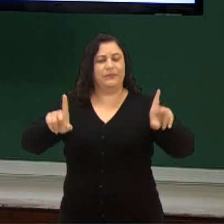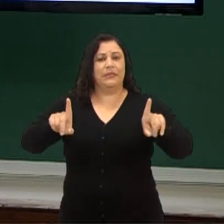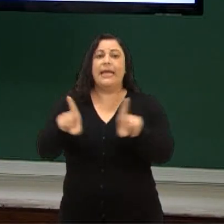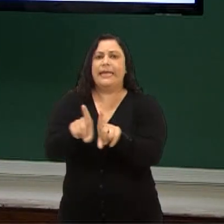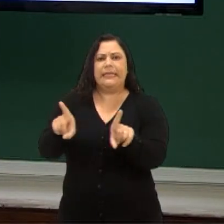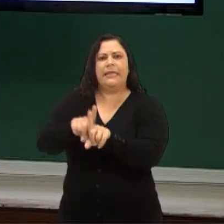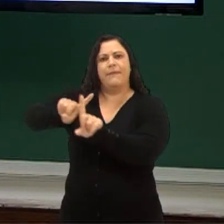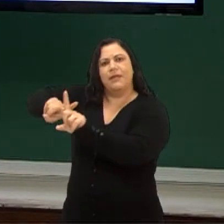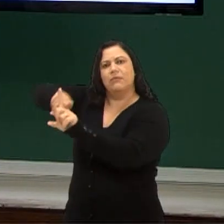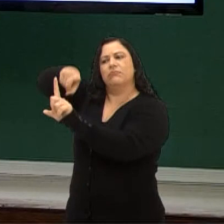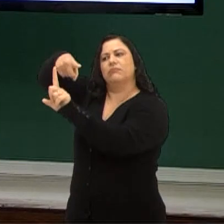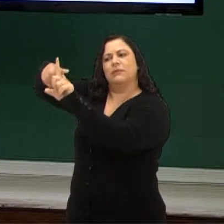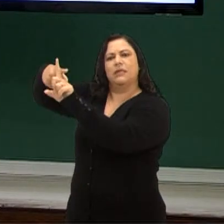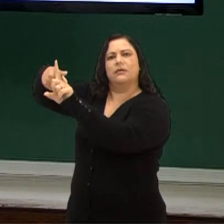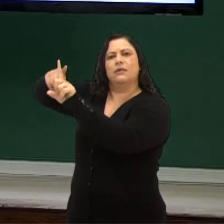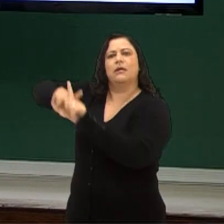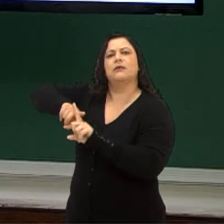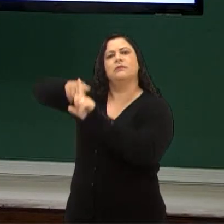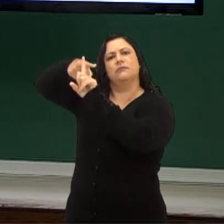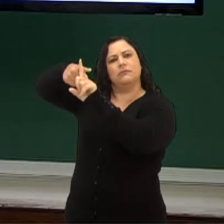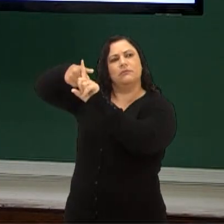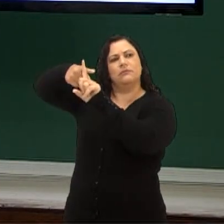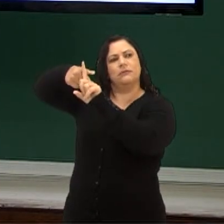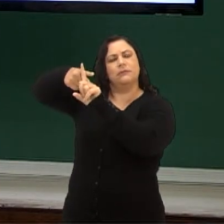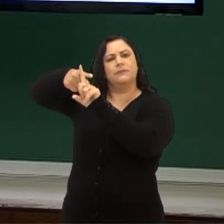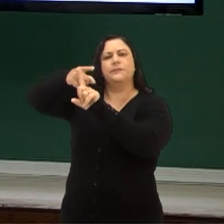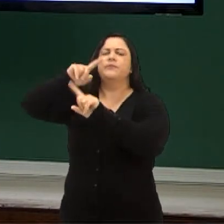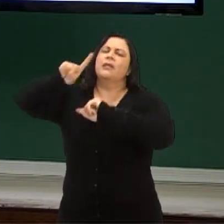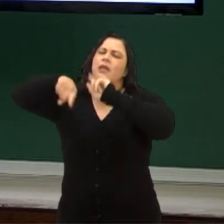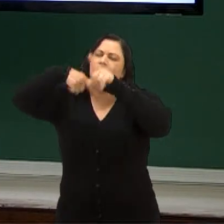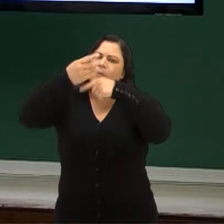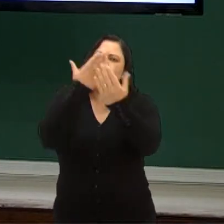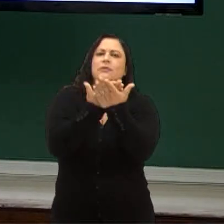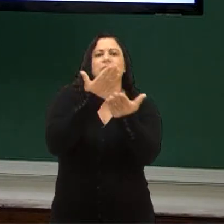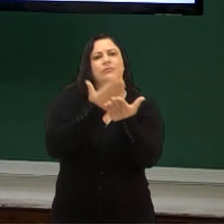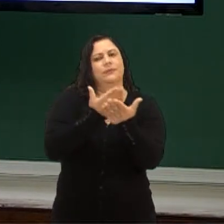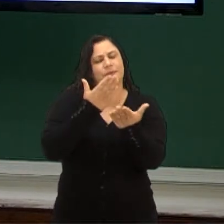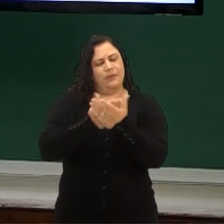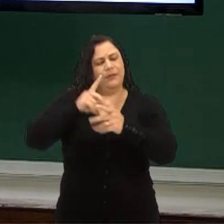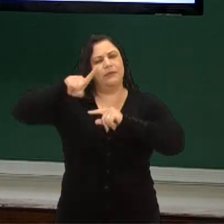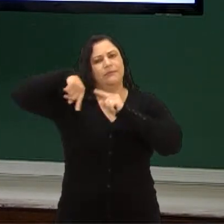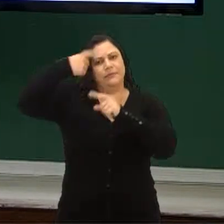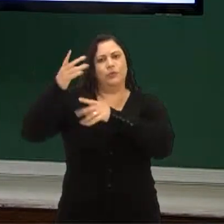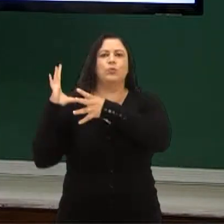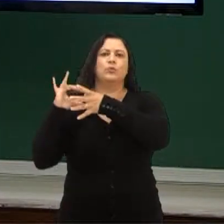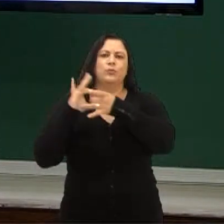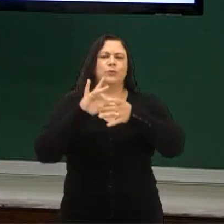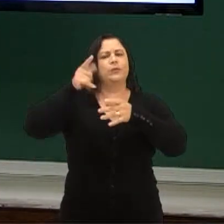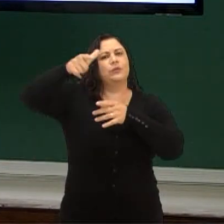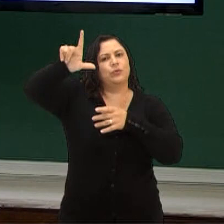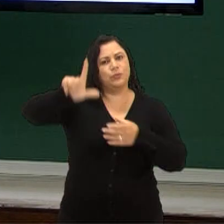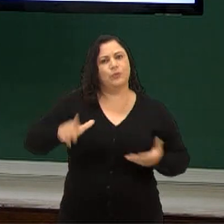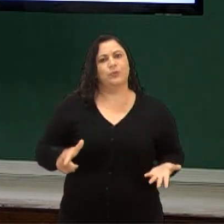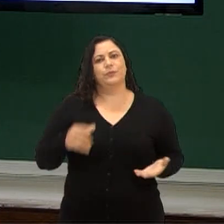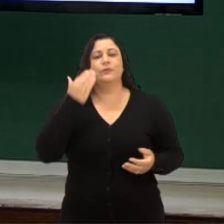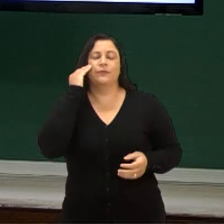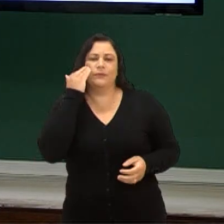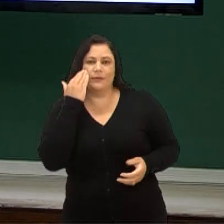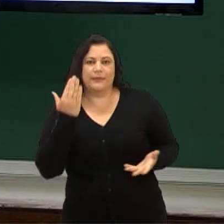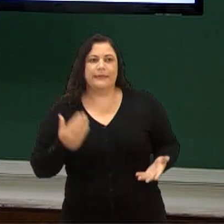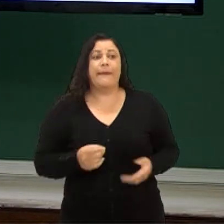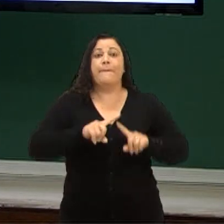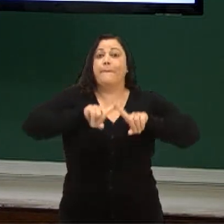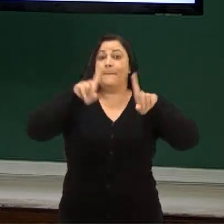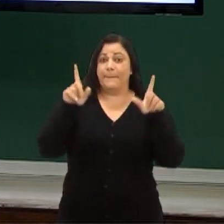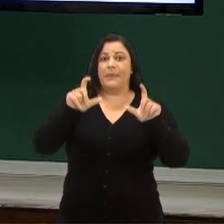só, ela pode trazer adição. Isso. Nós veremos em aulas futuras, em outros contextos, vocês vão entender isso. Mas aqui, exatamente